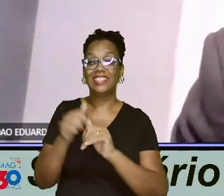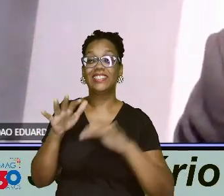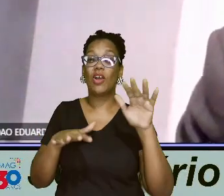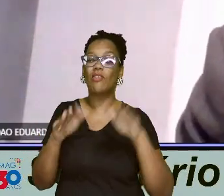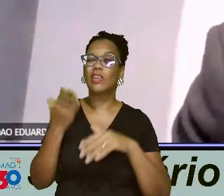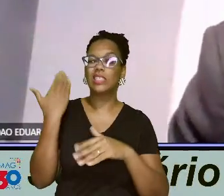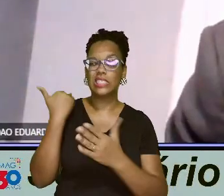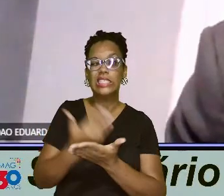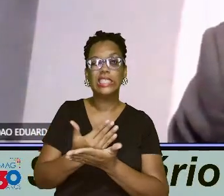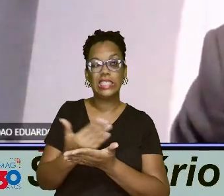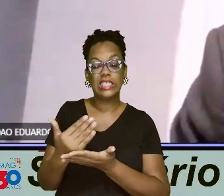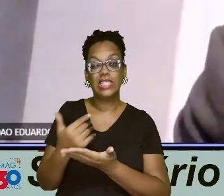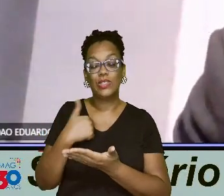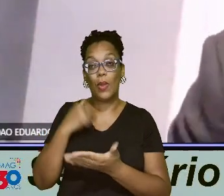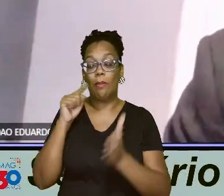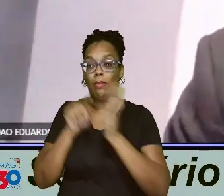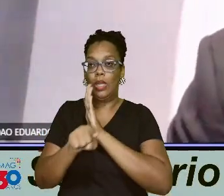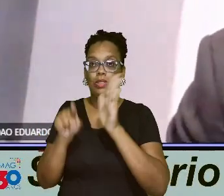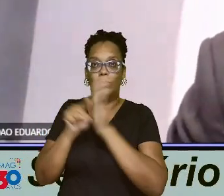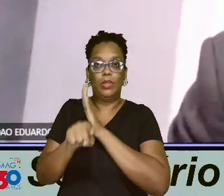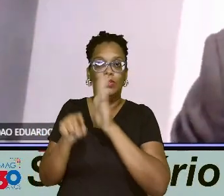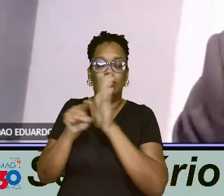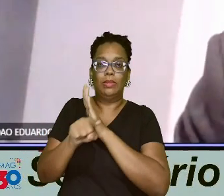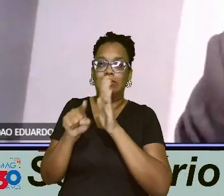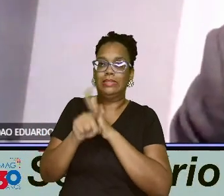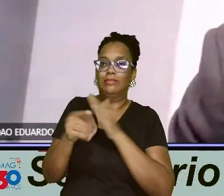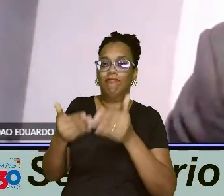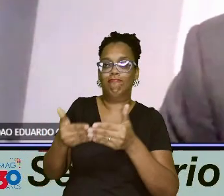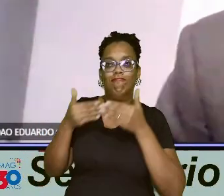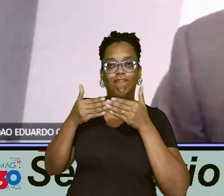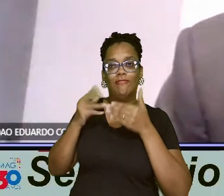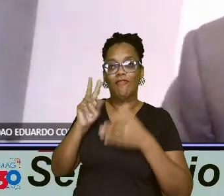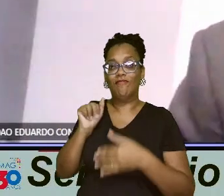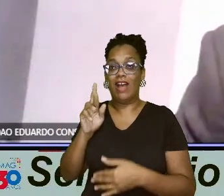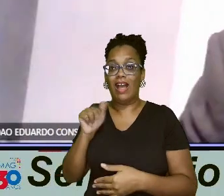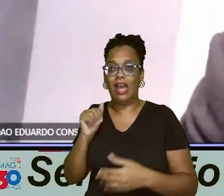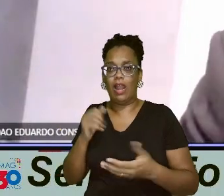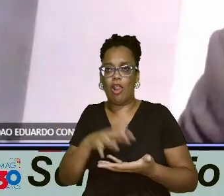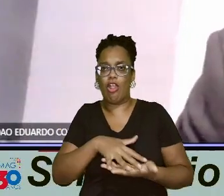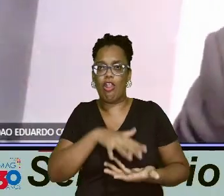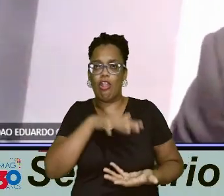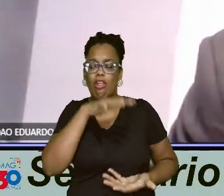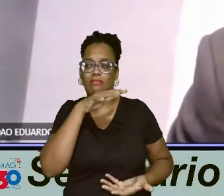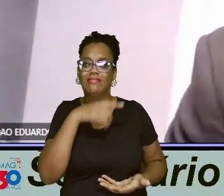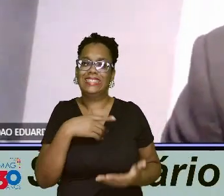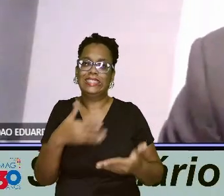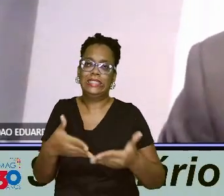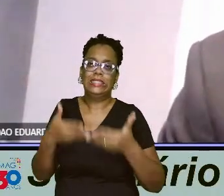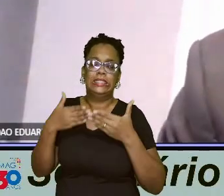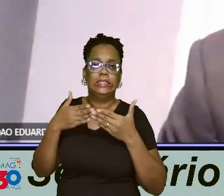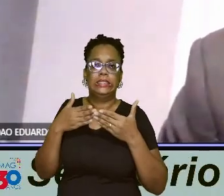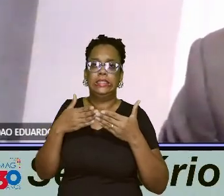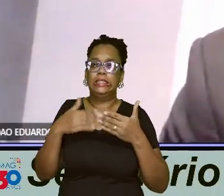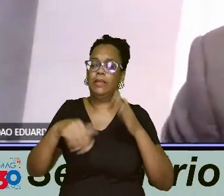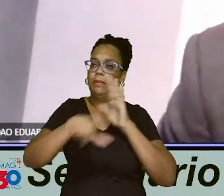um dos que mais tinha perguntado, porque eu estava afastado em vara acumulativa, afastado de varas de execuções penais, e eu